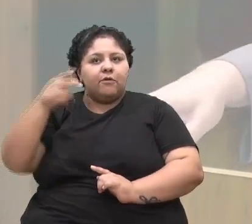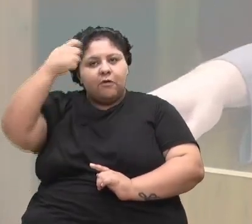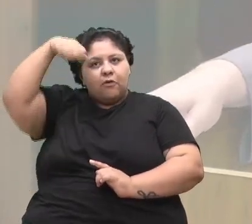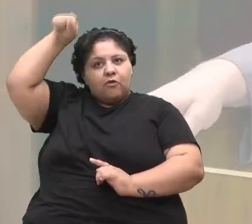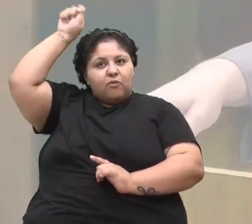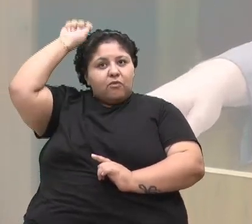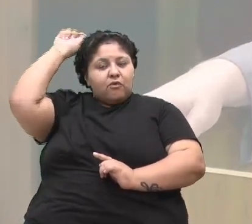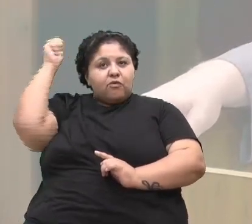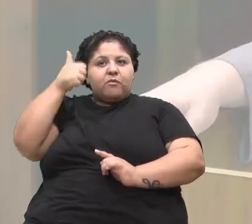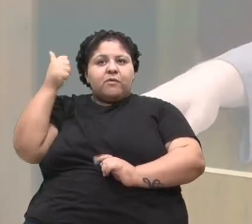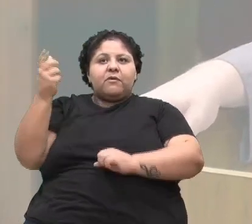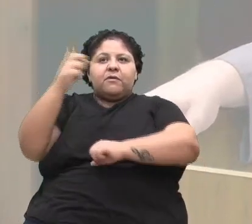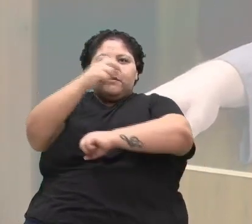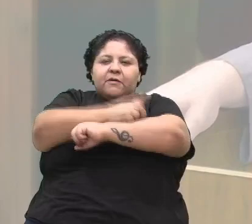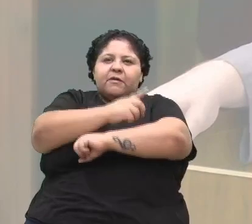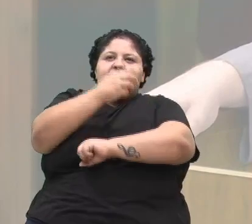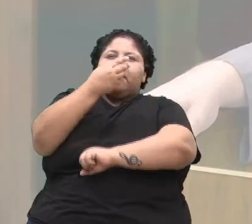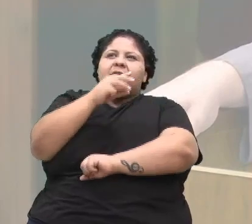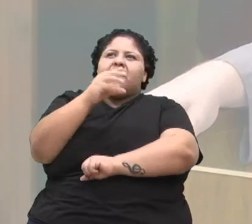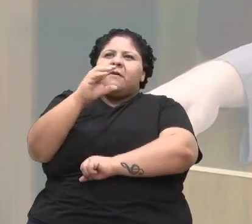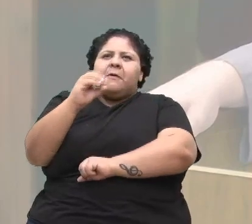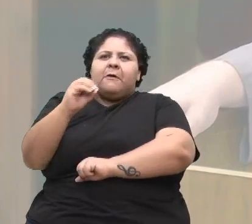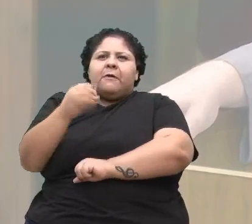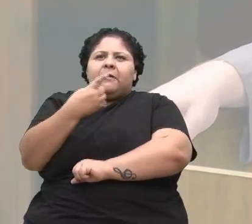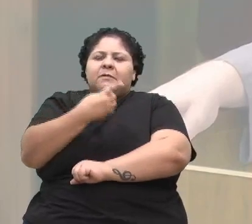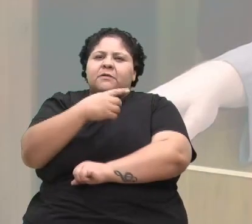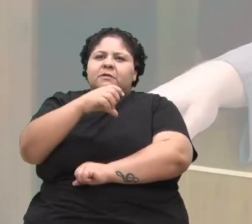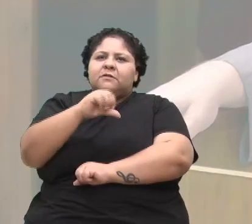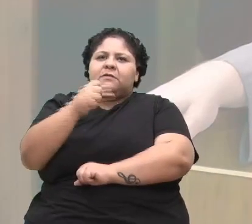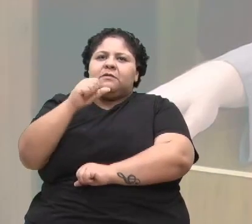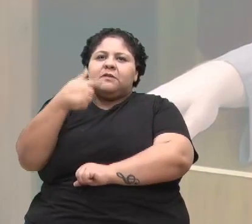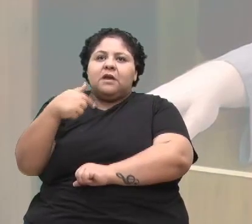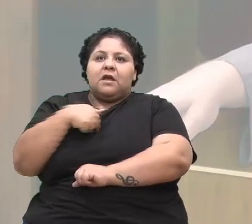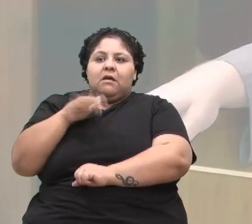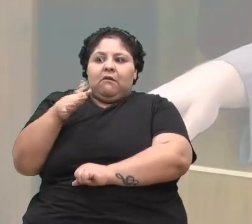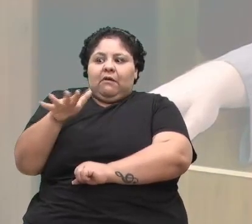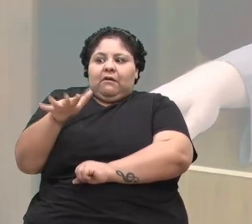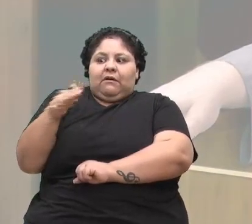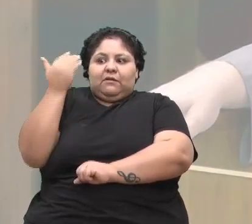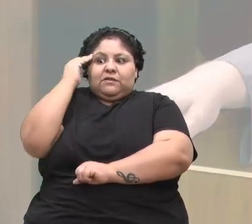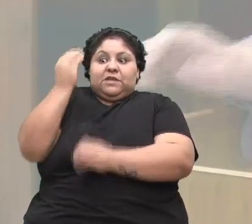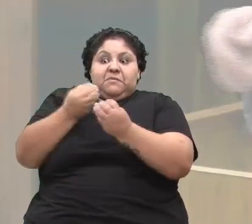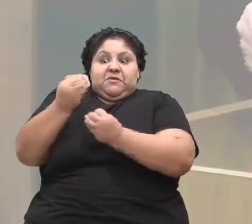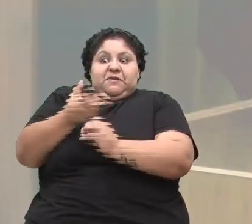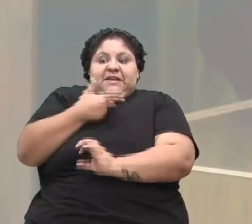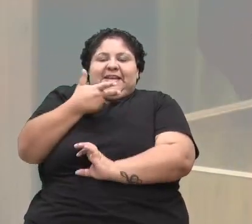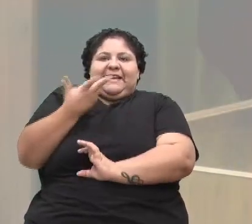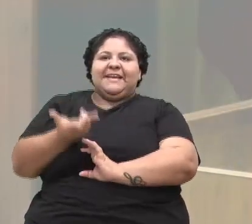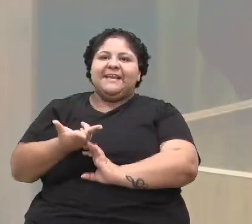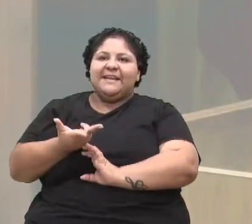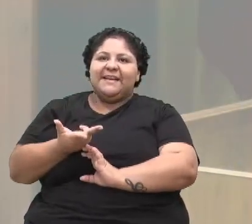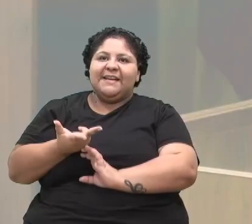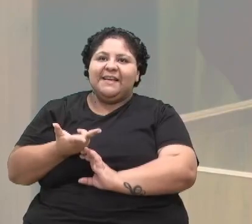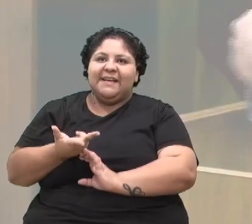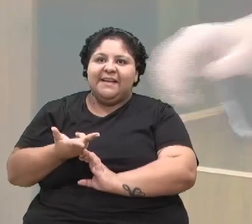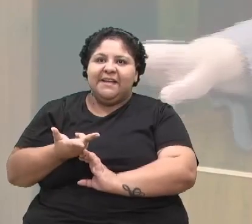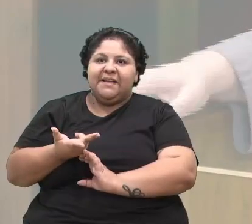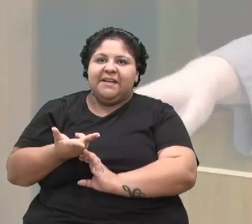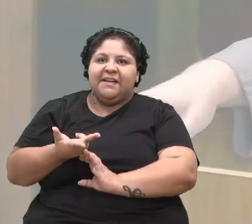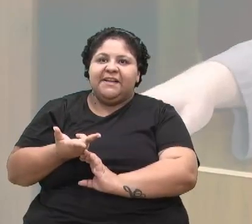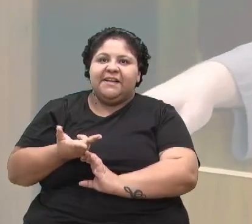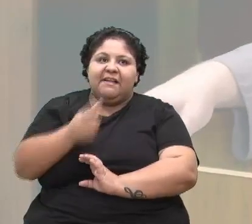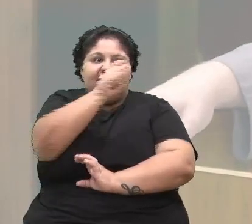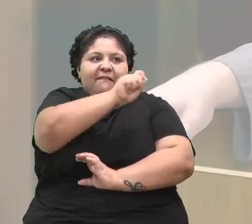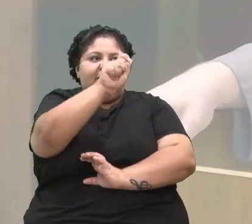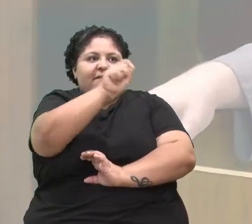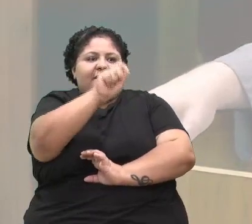aula, em março de 1997, eu tremia, não sabia o que falar e os giz caíam da mão. Eu era um